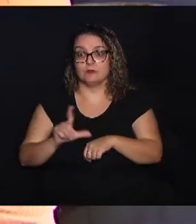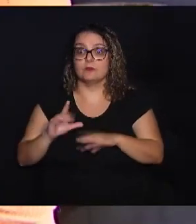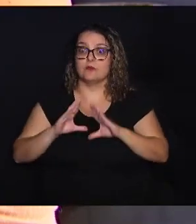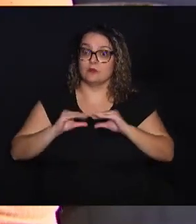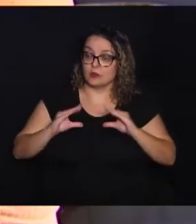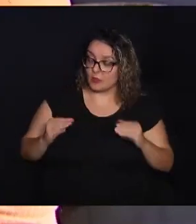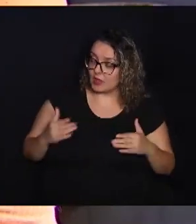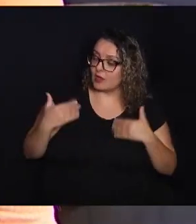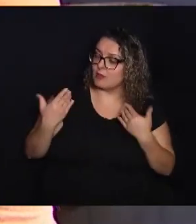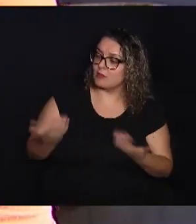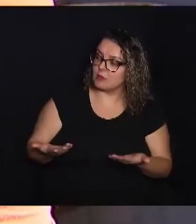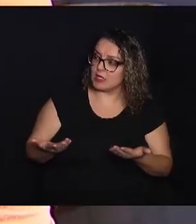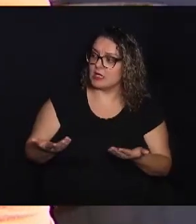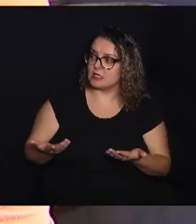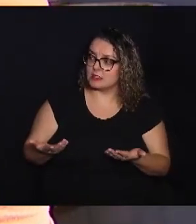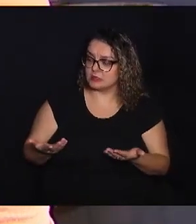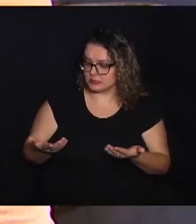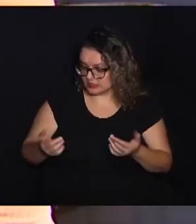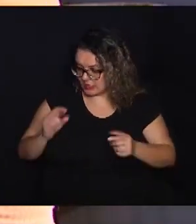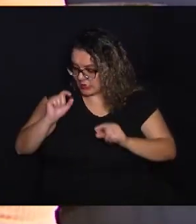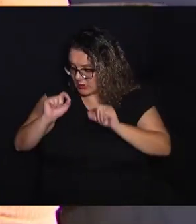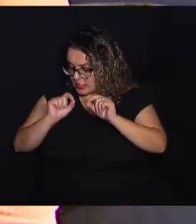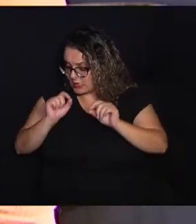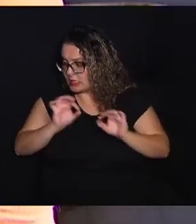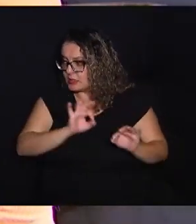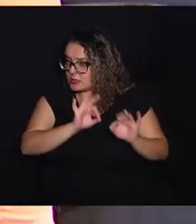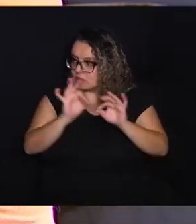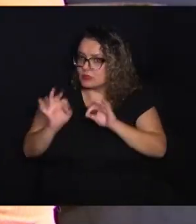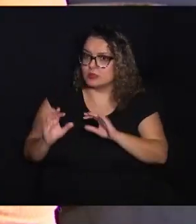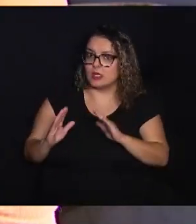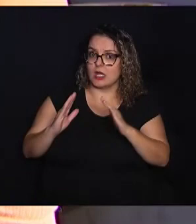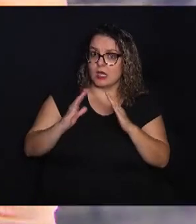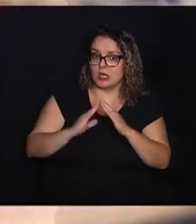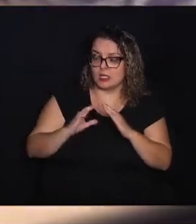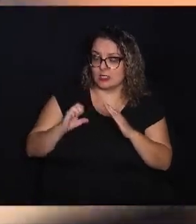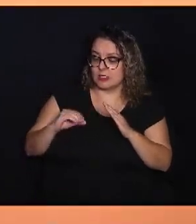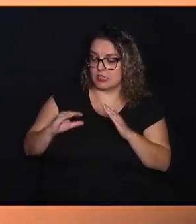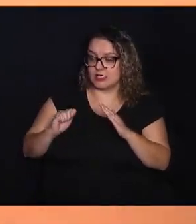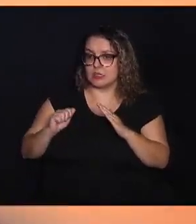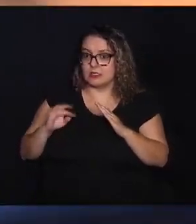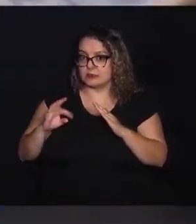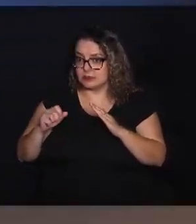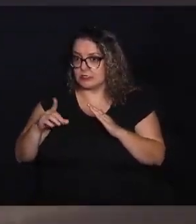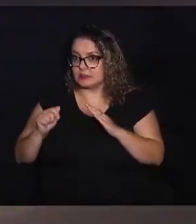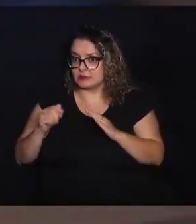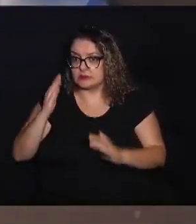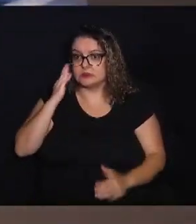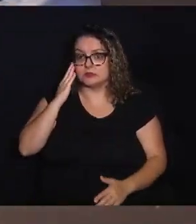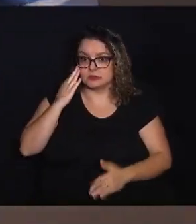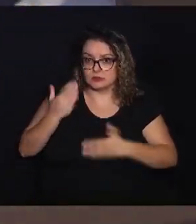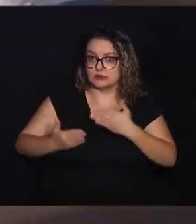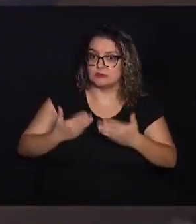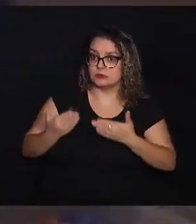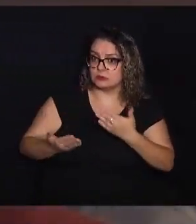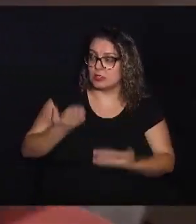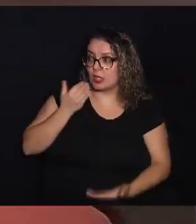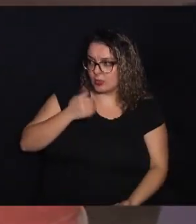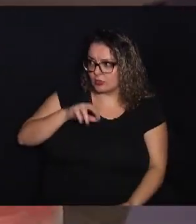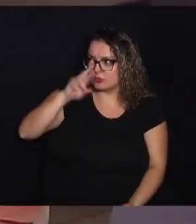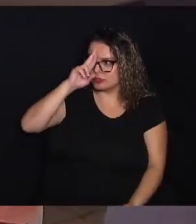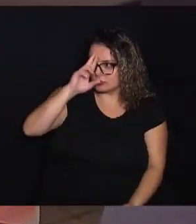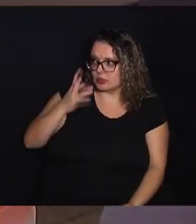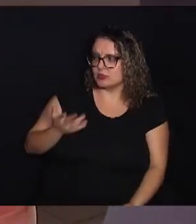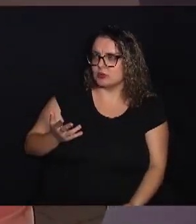aconchegante. Mas quem acompanha a Casa Encantada na internet sabe que você está servindo almoço. Em